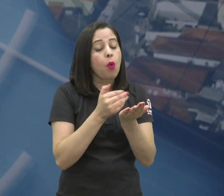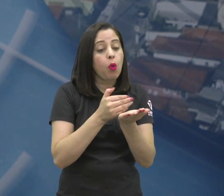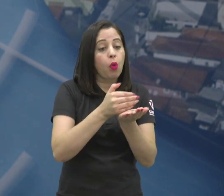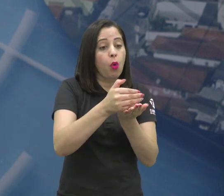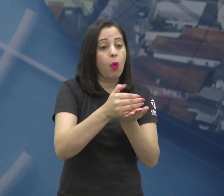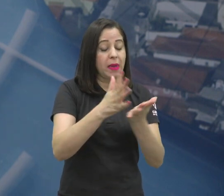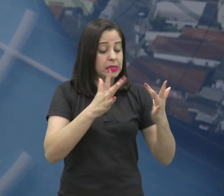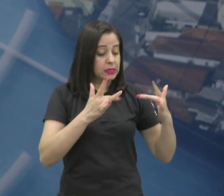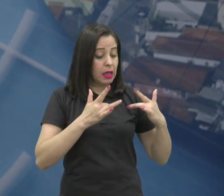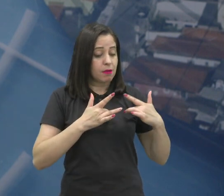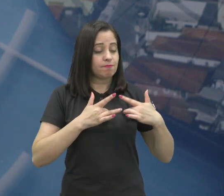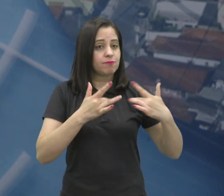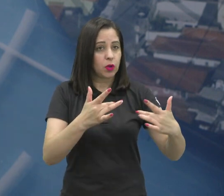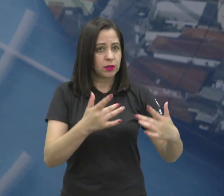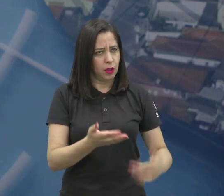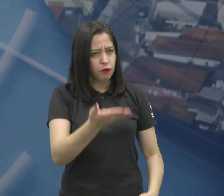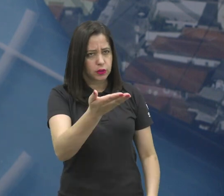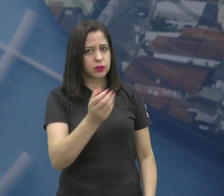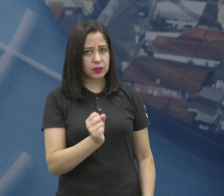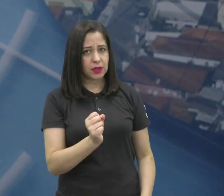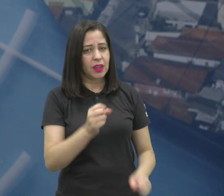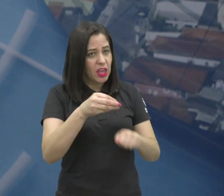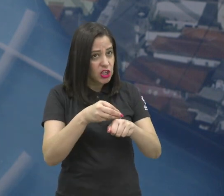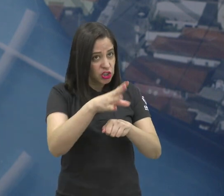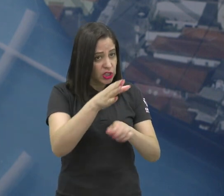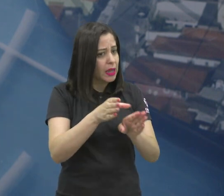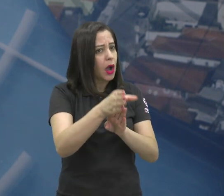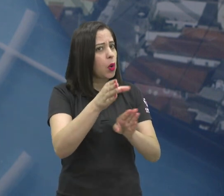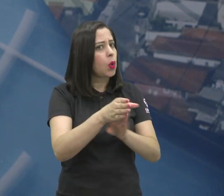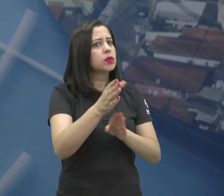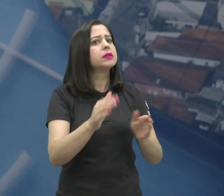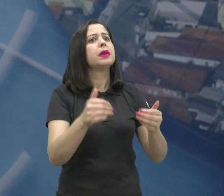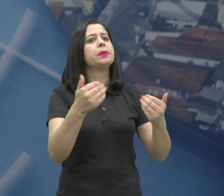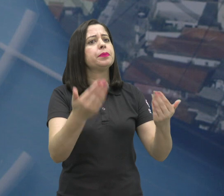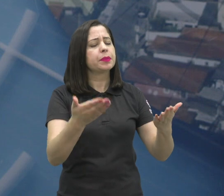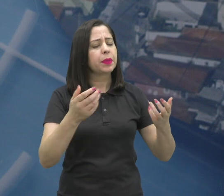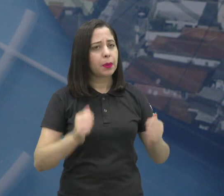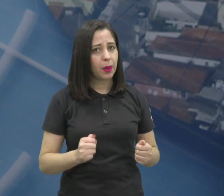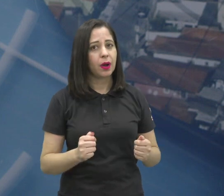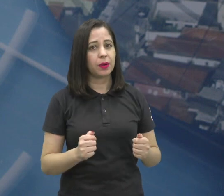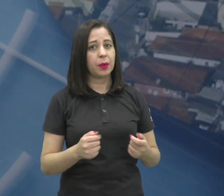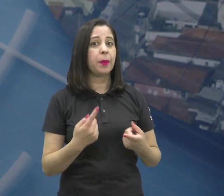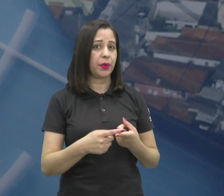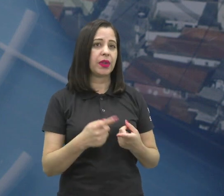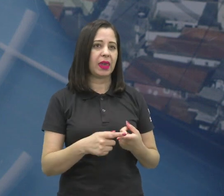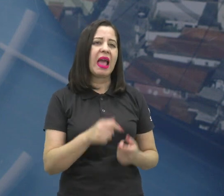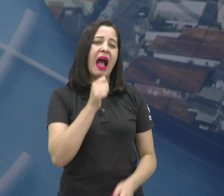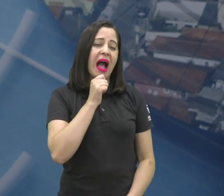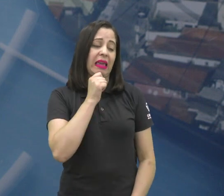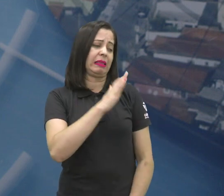como assistente social, assim, qual que seria a principal dica que você daria? A gente falava que ainda tem